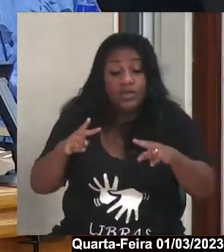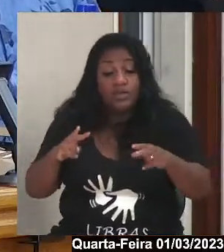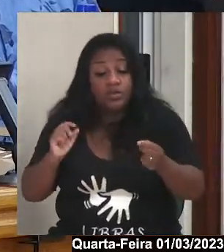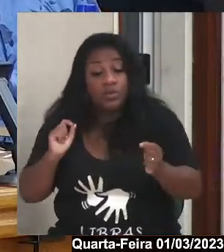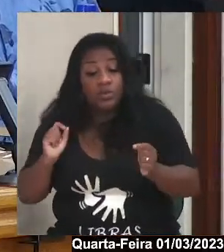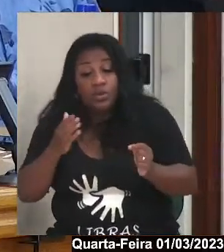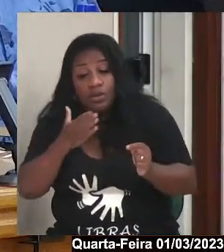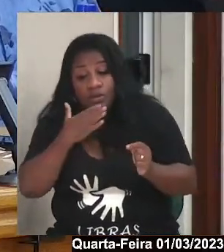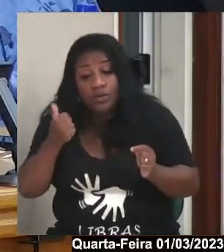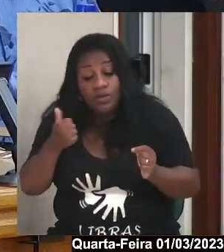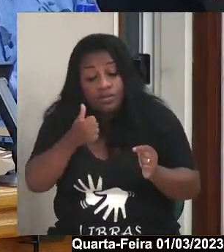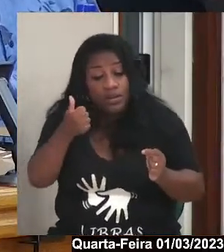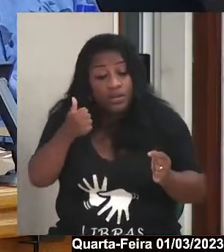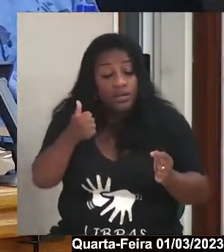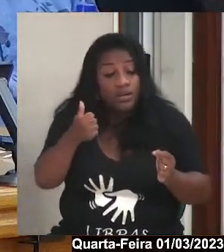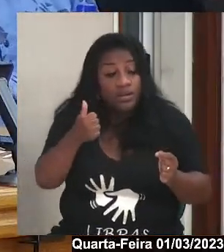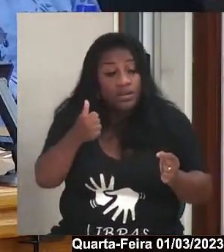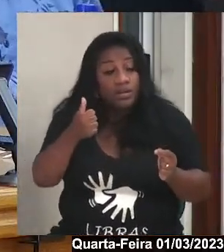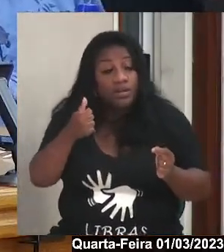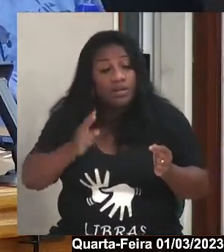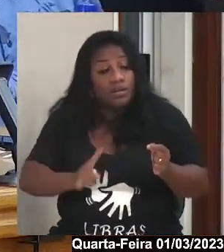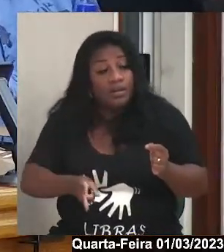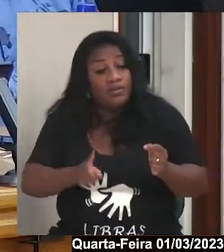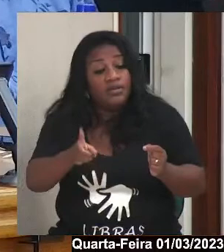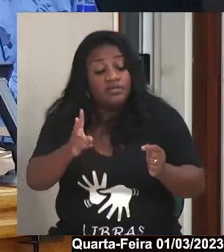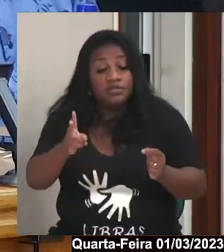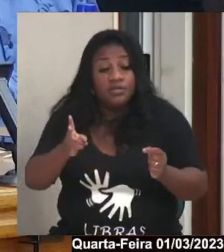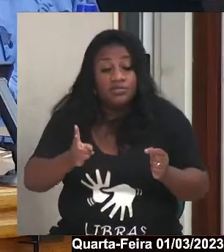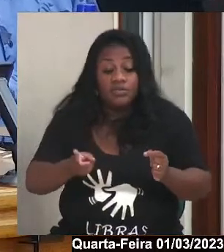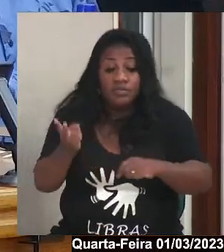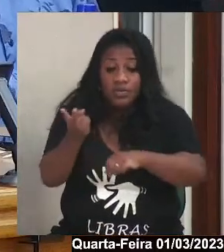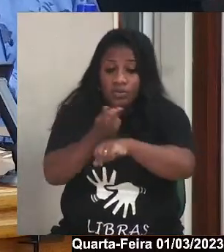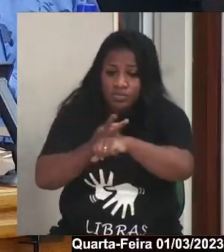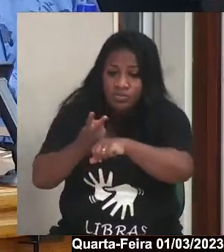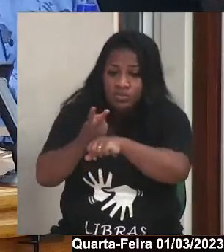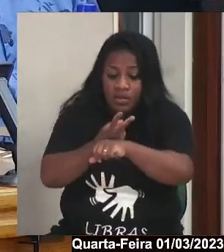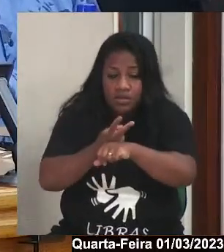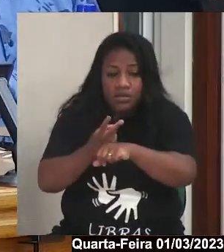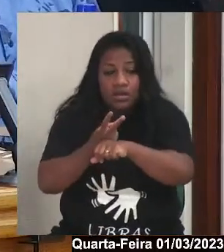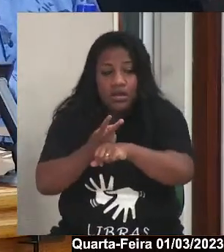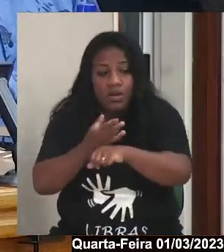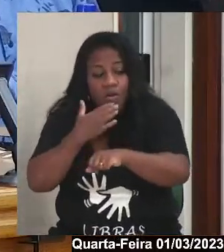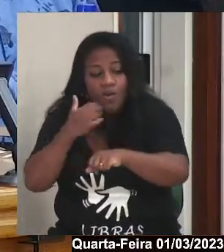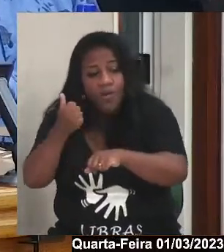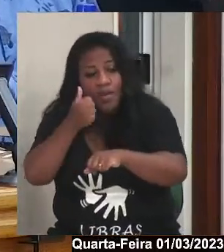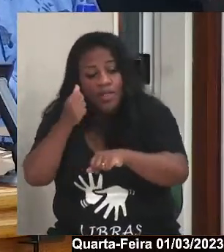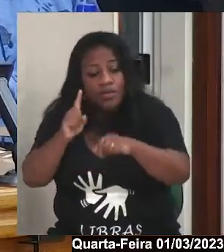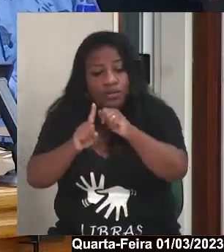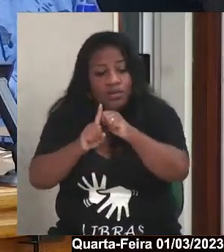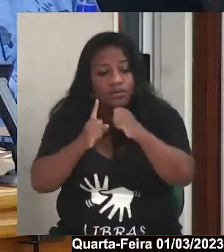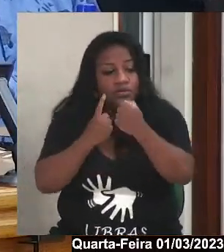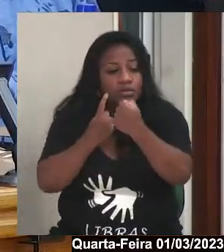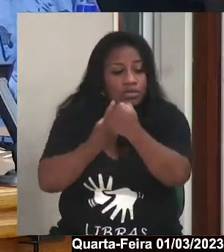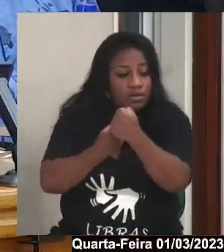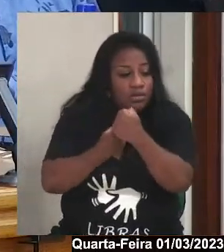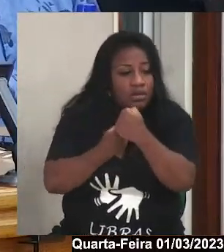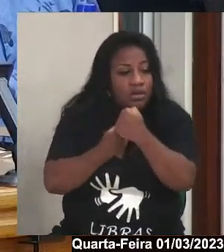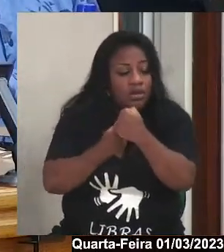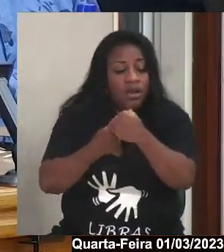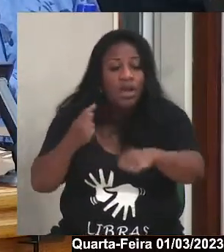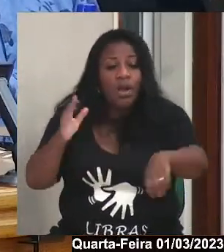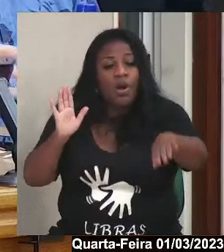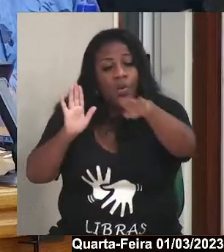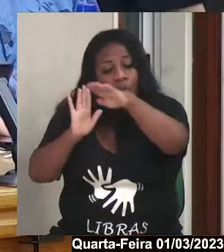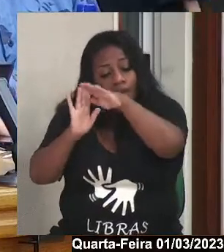nunca vi conseguir sem tentar. Então, a gente tem que estar sempre buscando os melhores caminhos. O prefeito lança